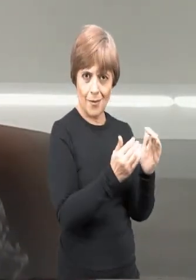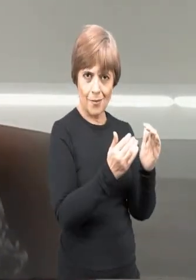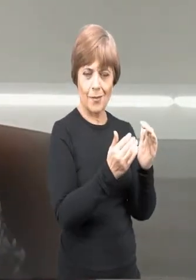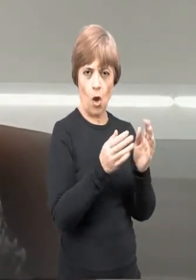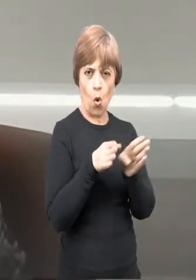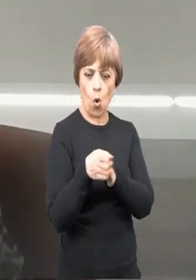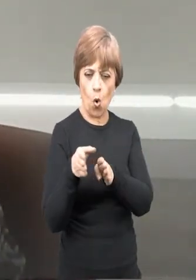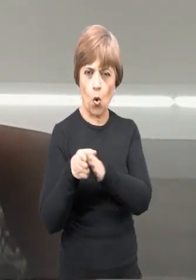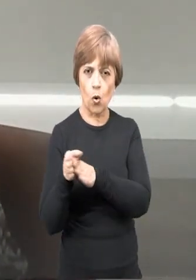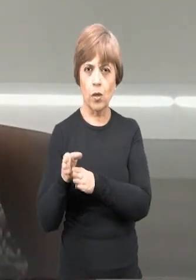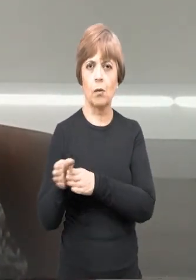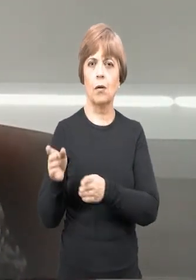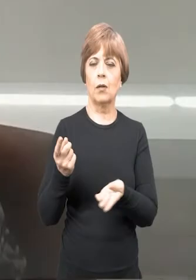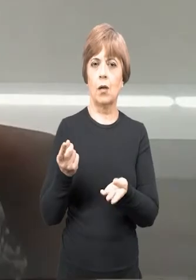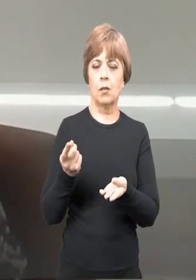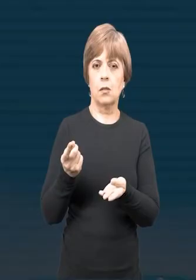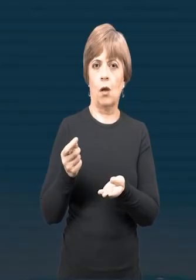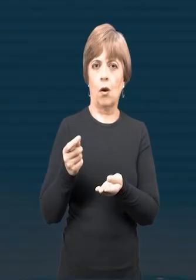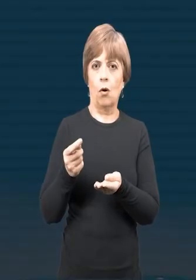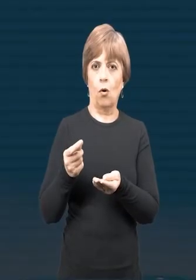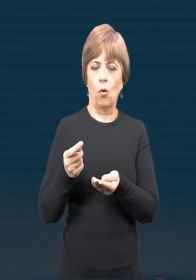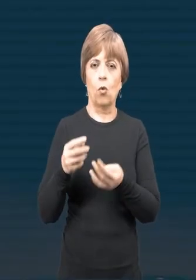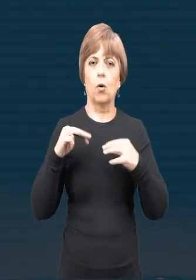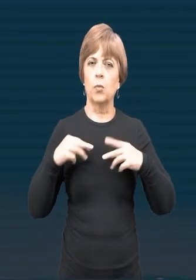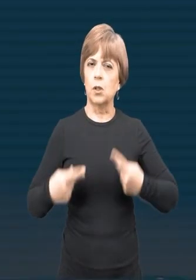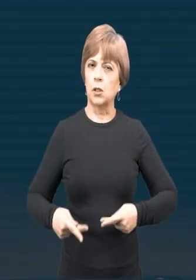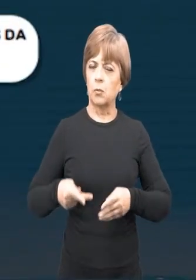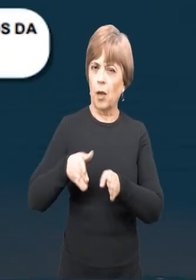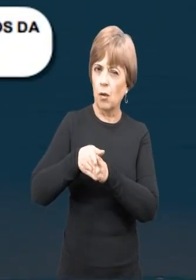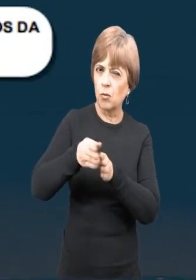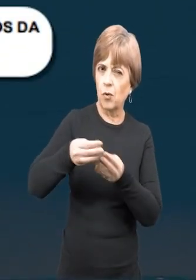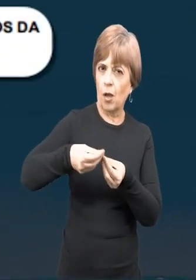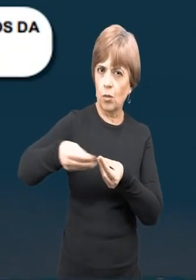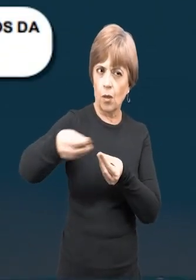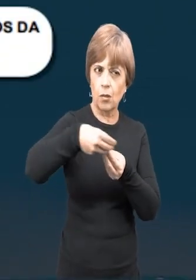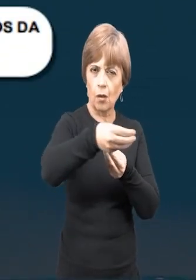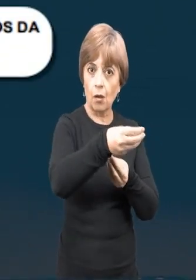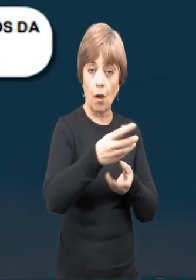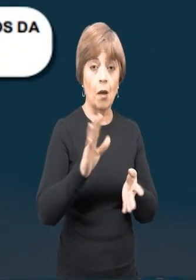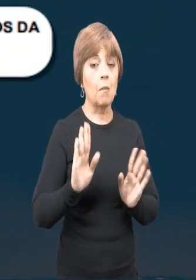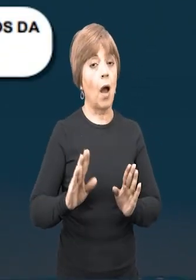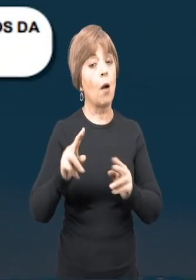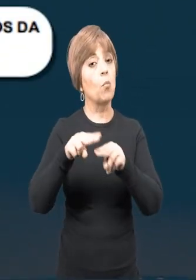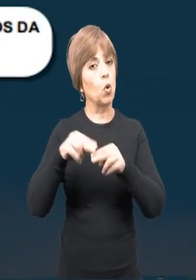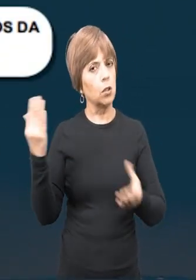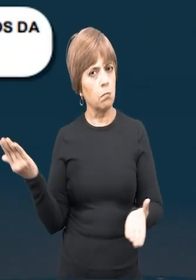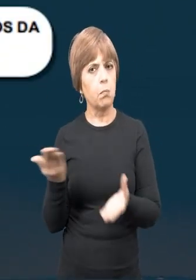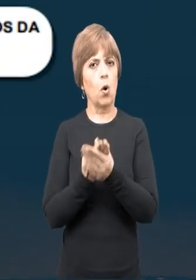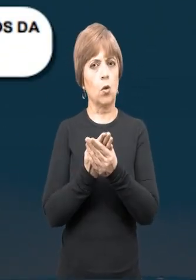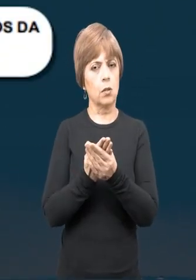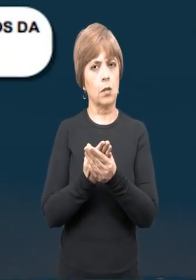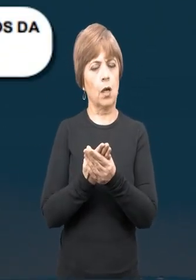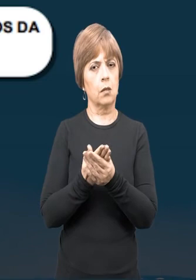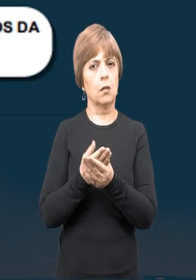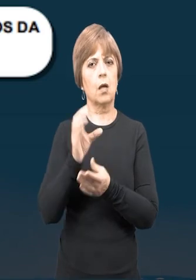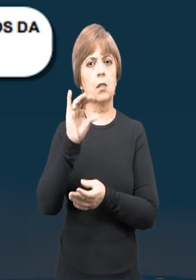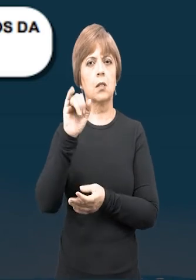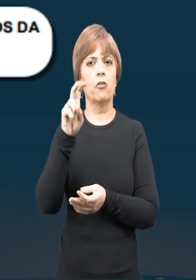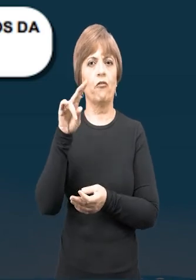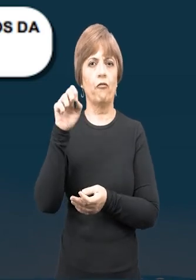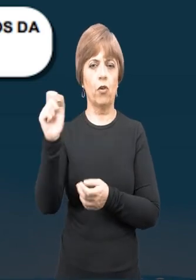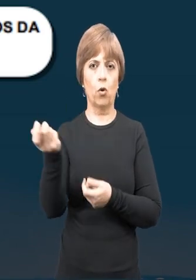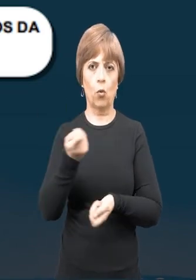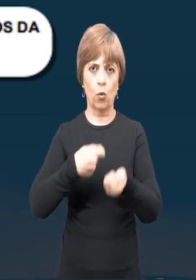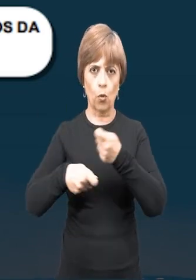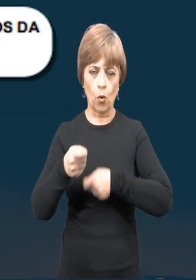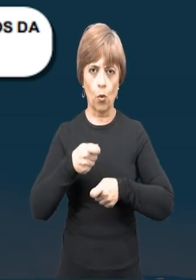orientações expedidas pelo Ministério Público, foi proposta uma ação civil pública, excepcionalmente em parceria com